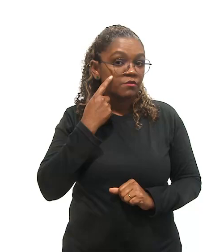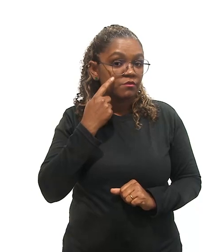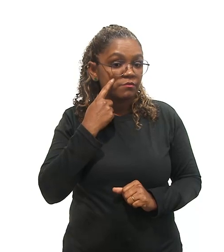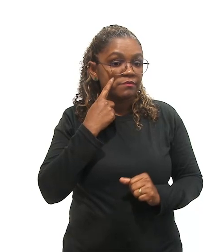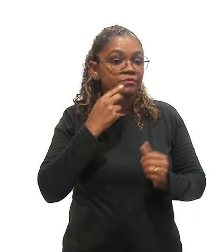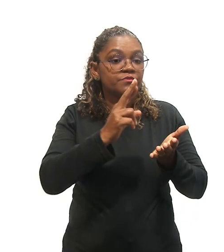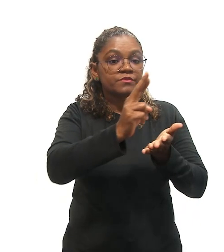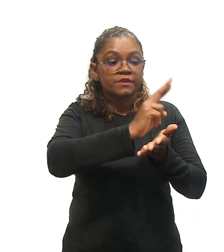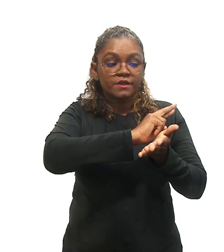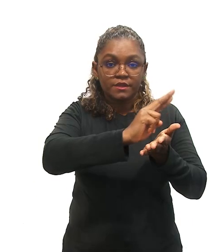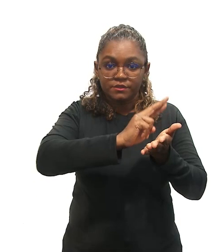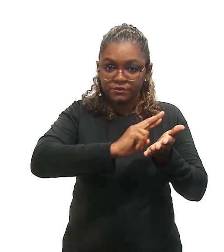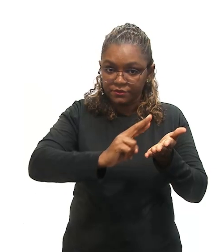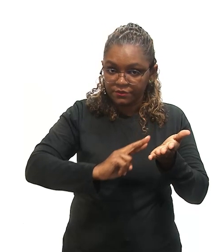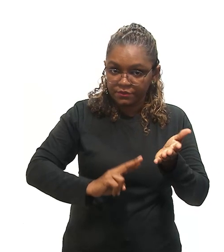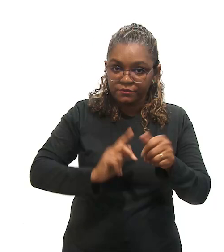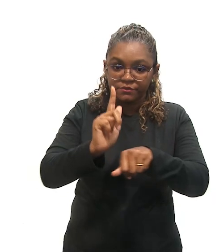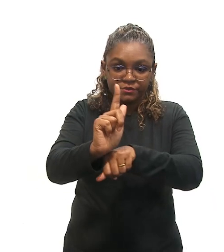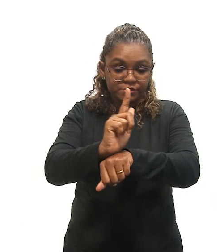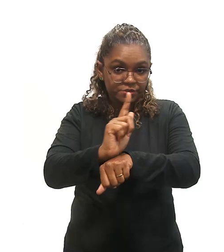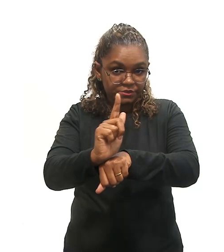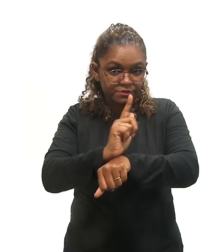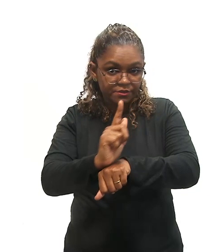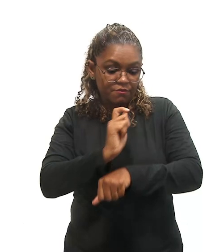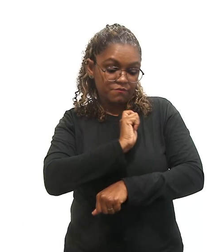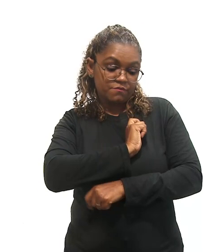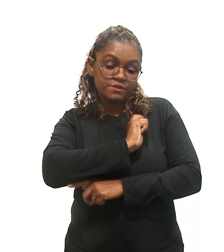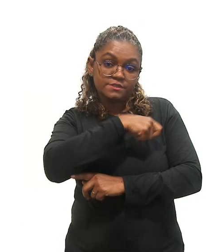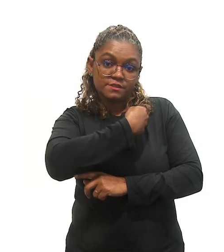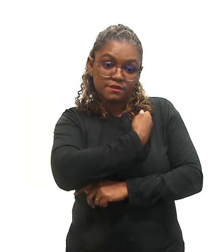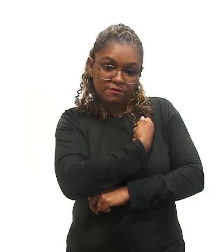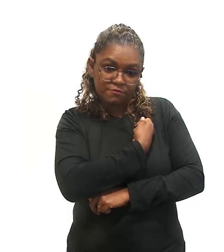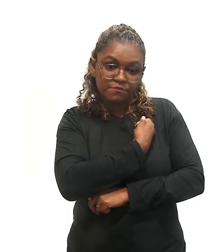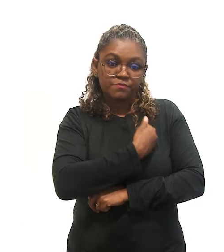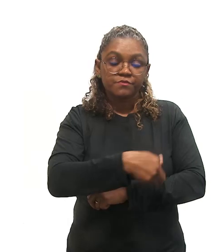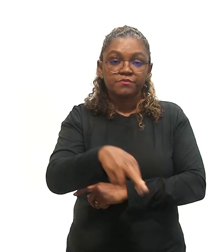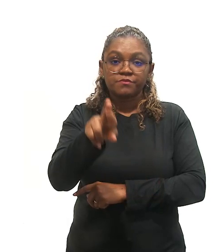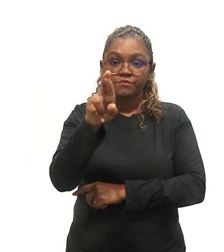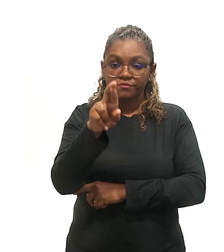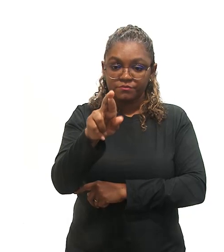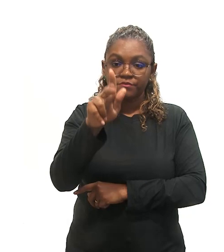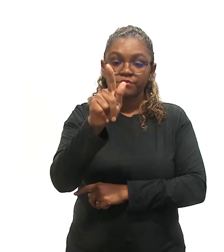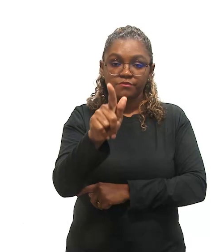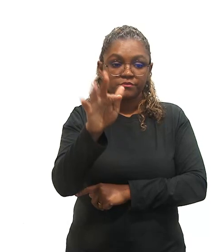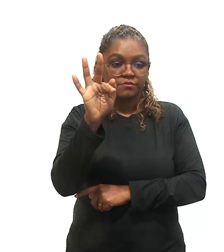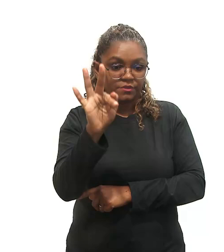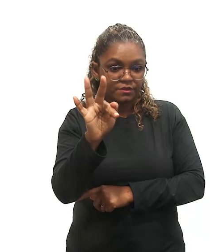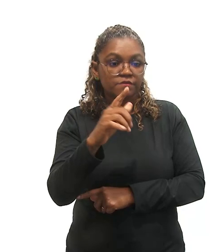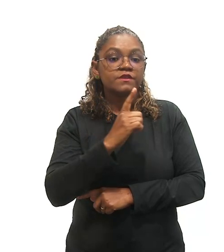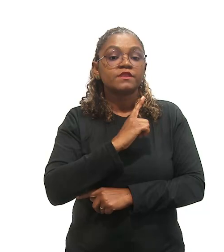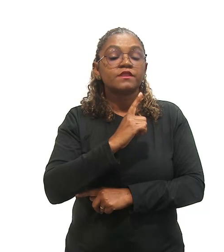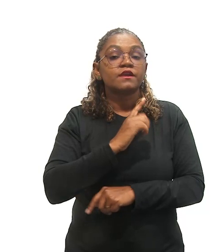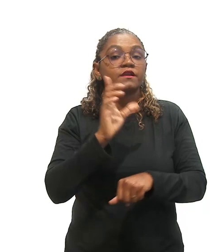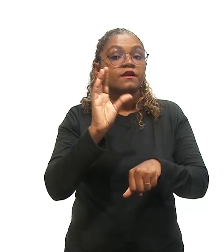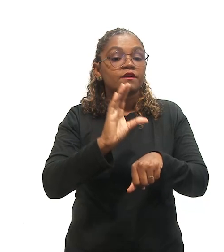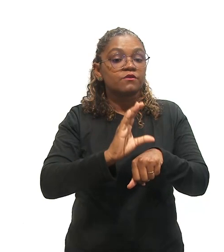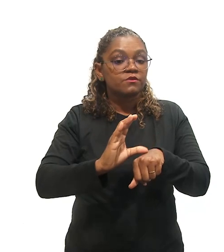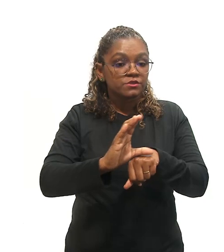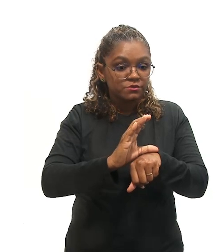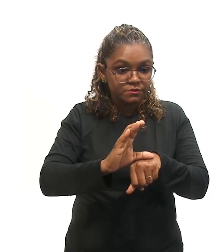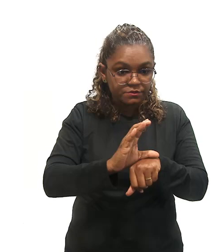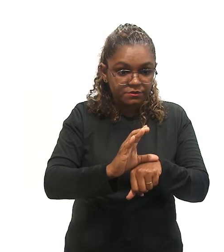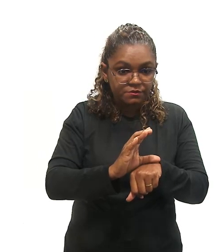também. Tem previsão inicial no artigo 65 também, tá? Como já lemos no anterior, na